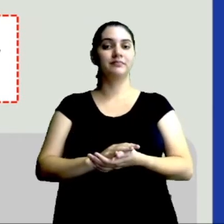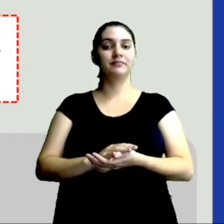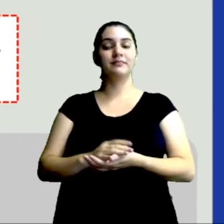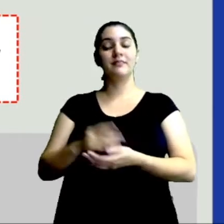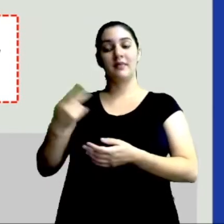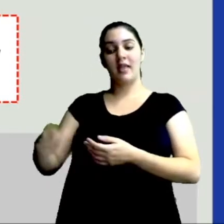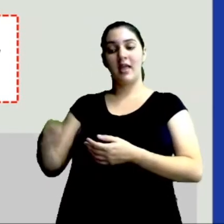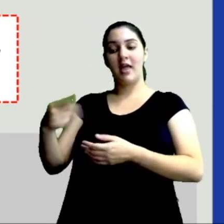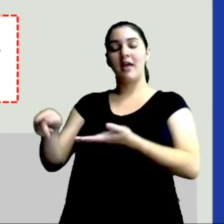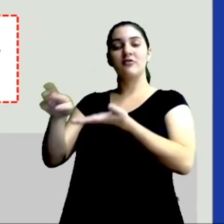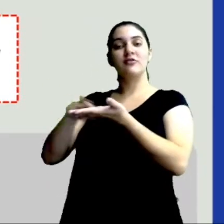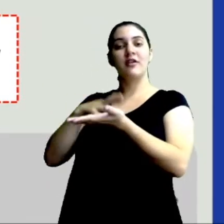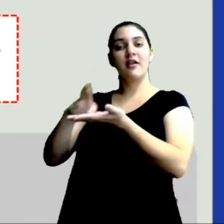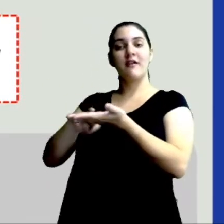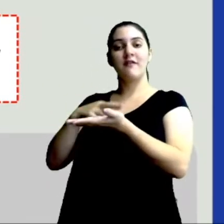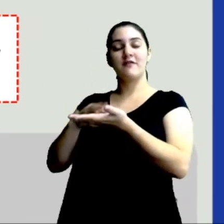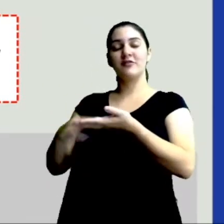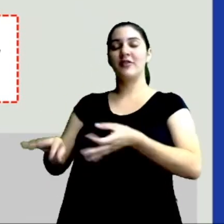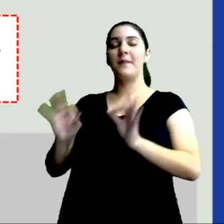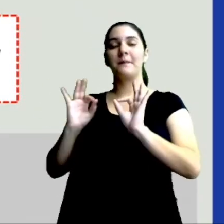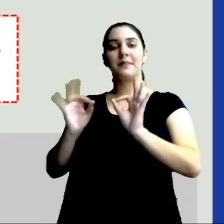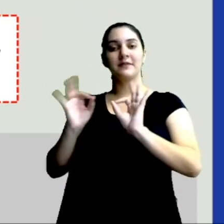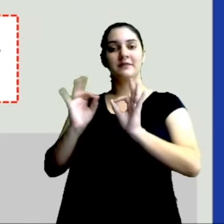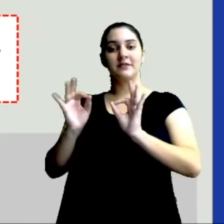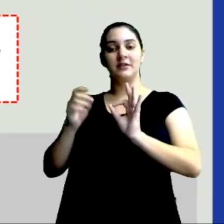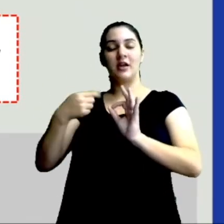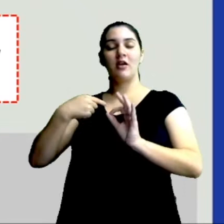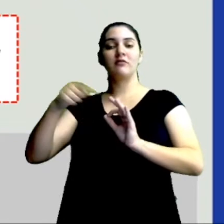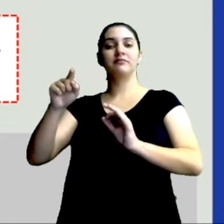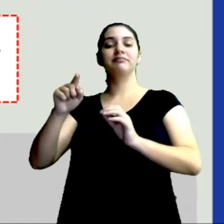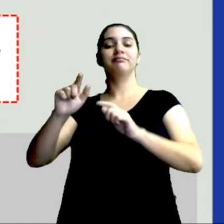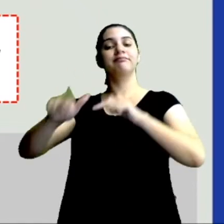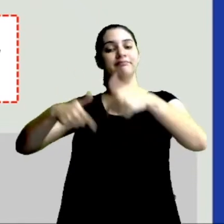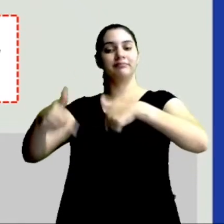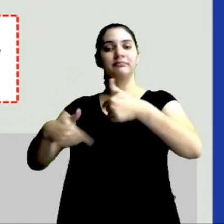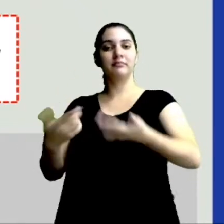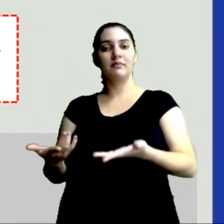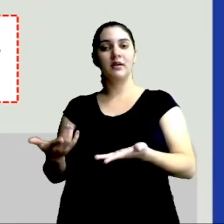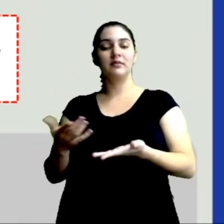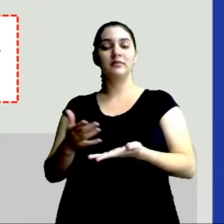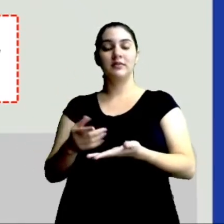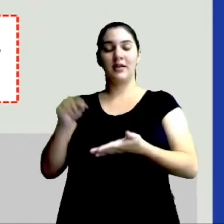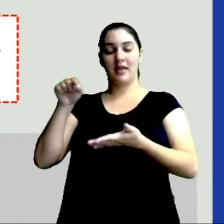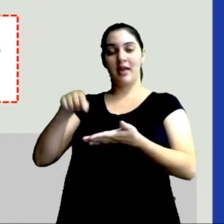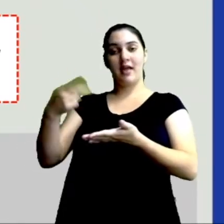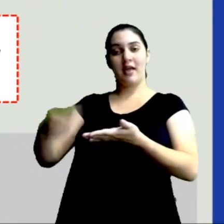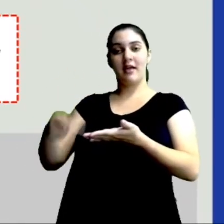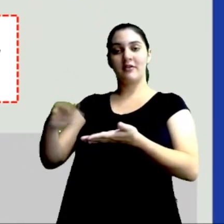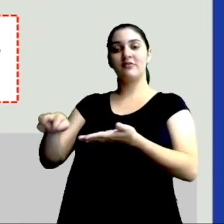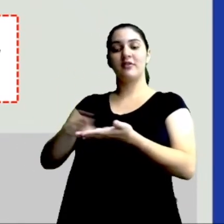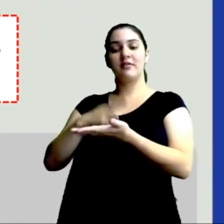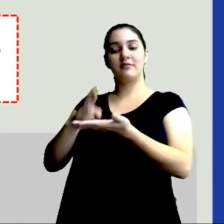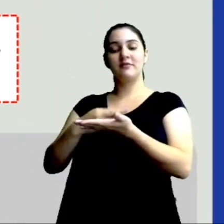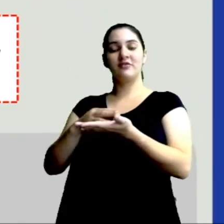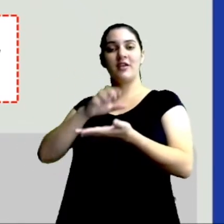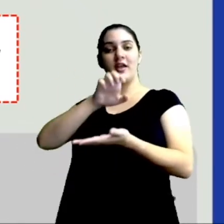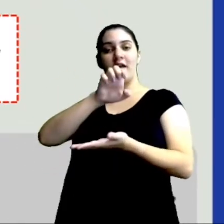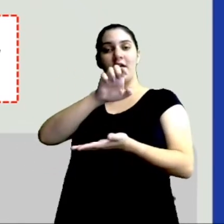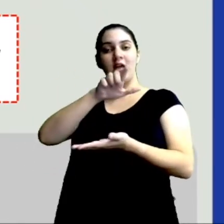Esta revista é excelente. Levei a revista para o trabalho. Então, ó, esta revista é